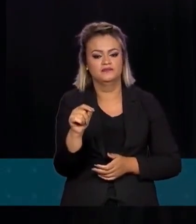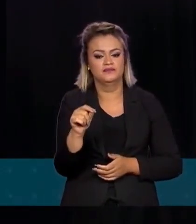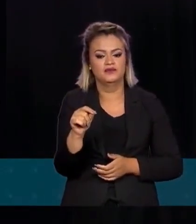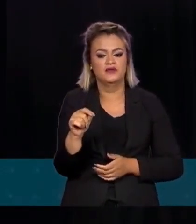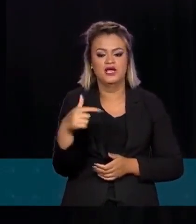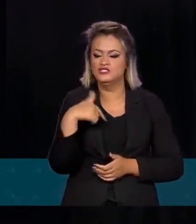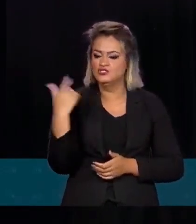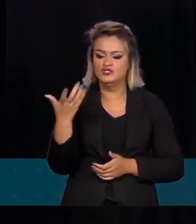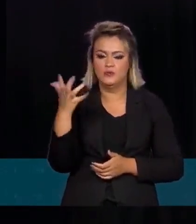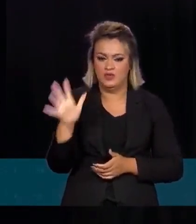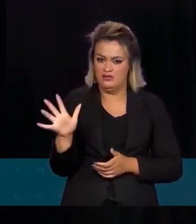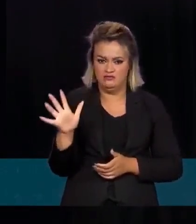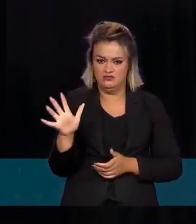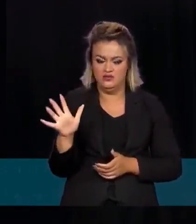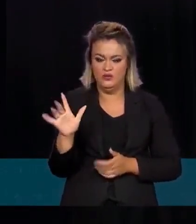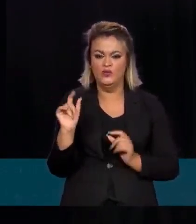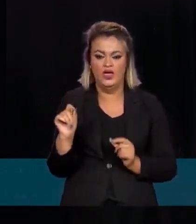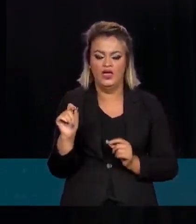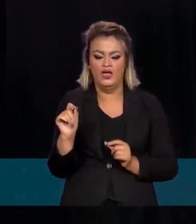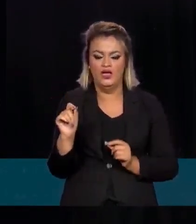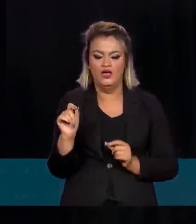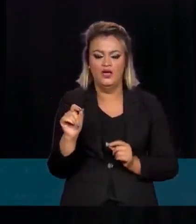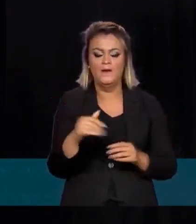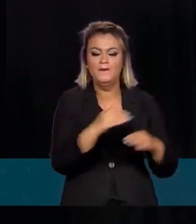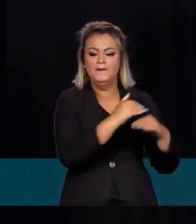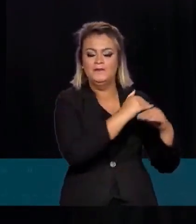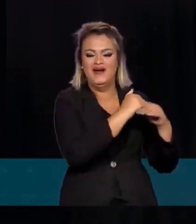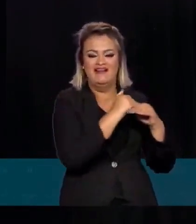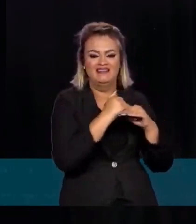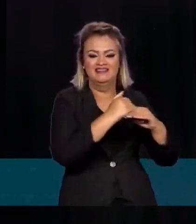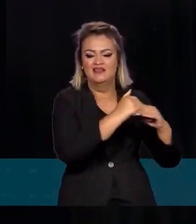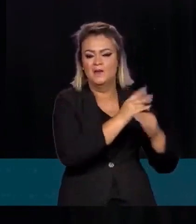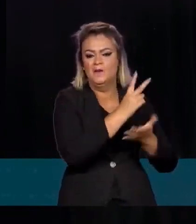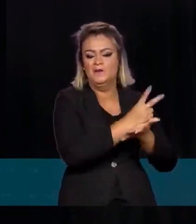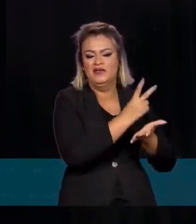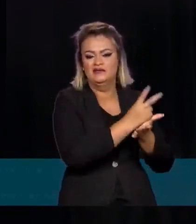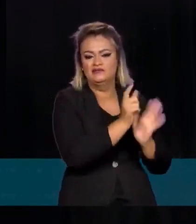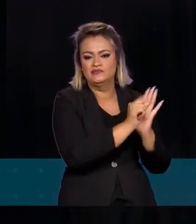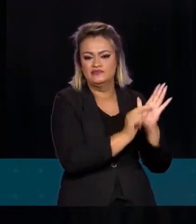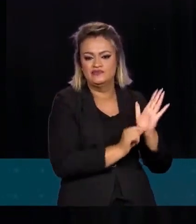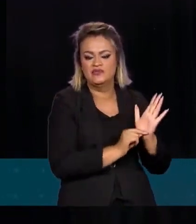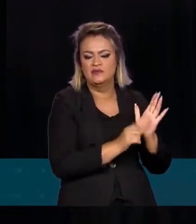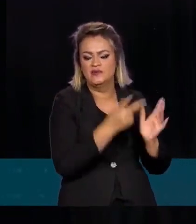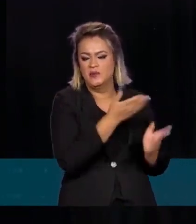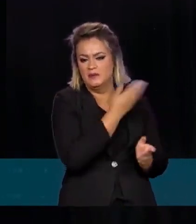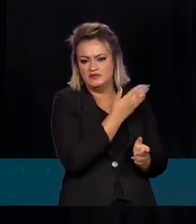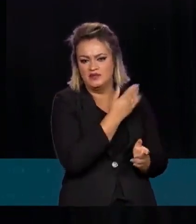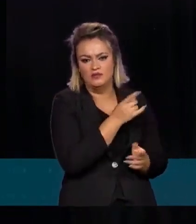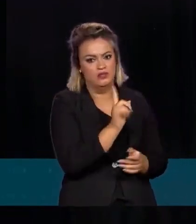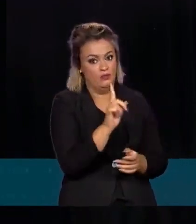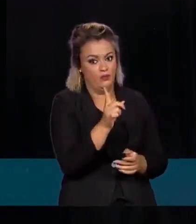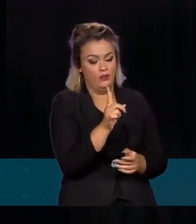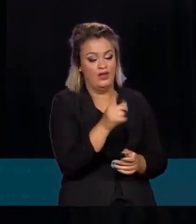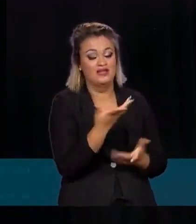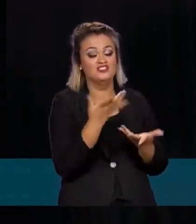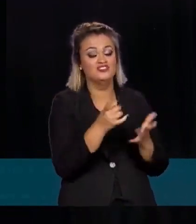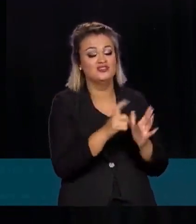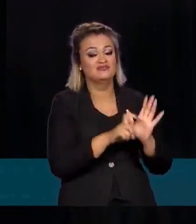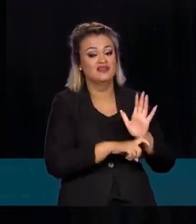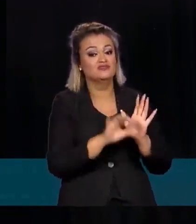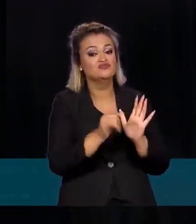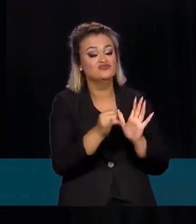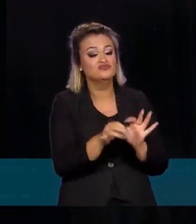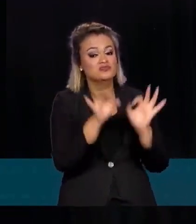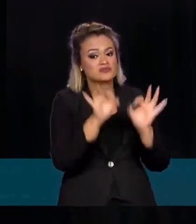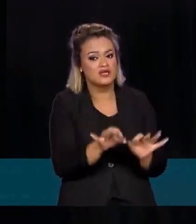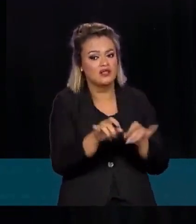e não estamos reivindicando o retorno ao padrão de subsídios do orçamento como ocorreu no passado mas uma taxa de juros